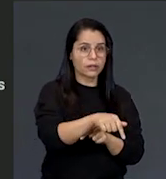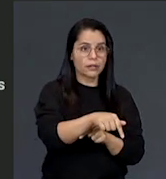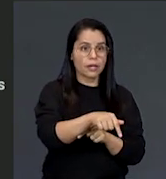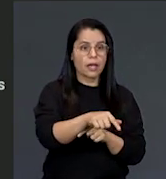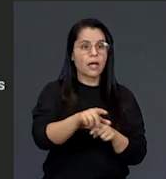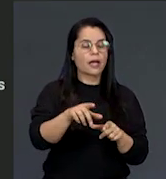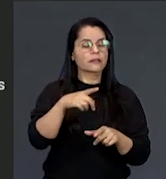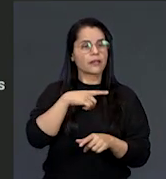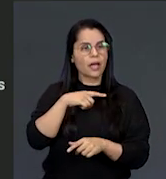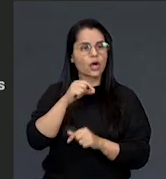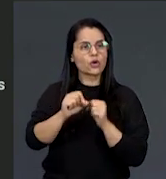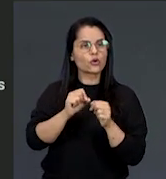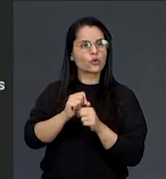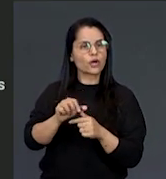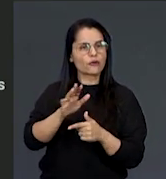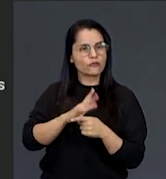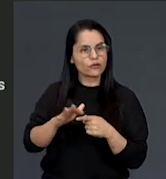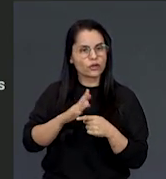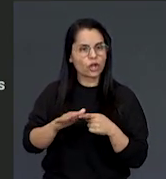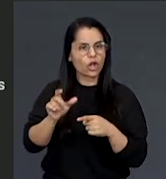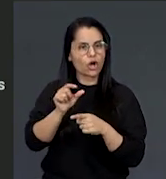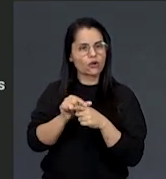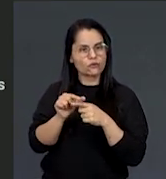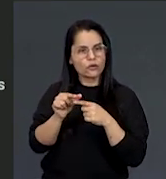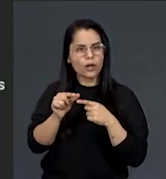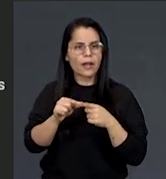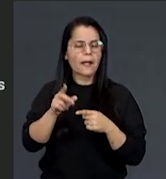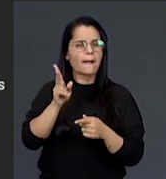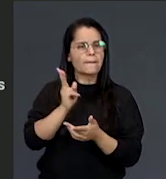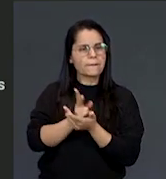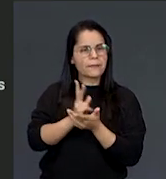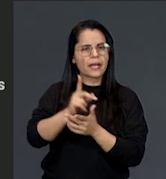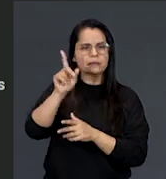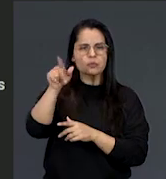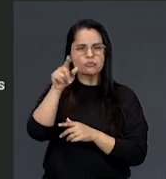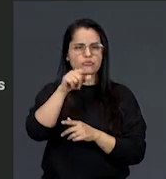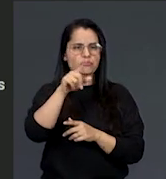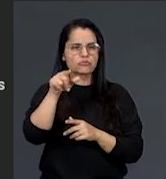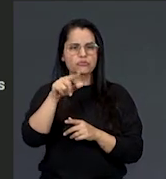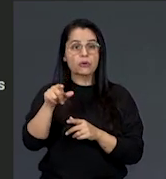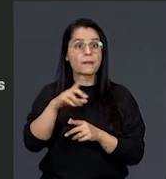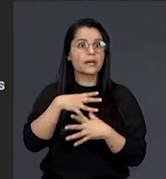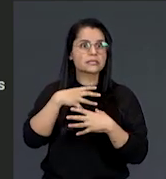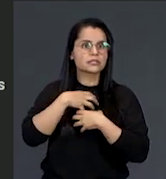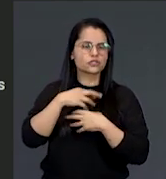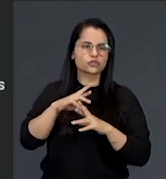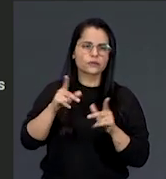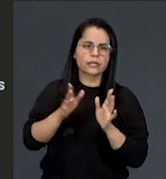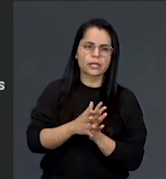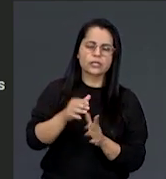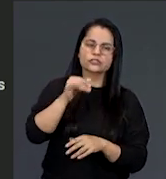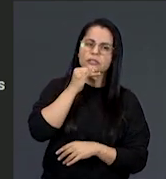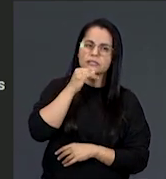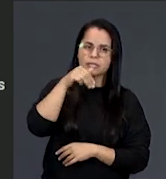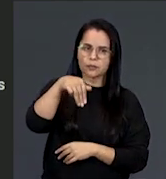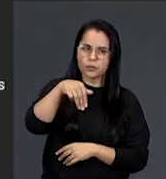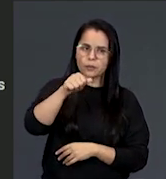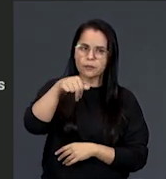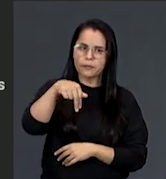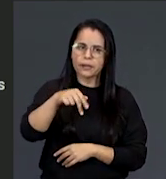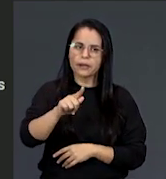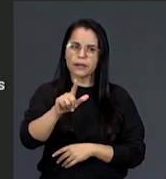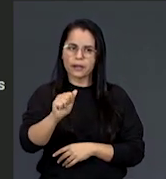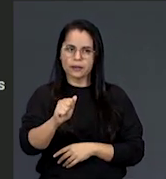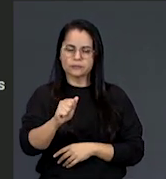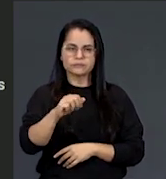fonológica, fonêmica e a mesma acentuação, e mesmo assim ela tem sentido diferente. Exemplo, manga, manga.